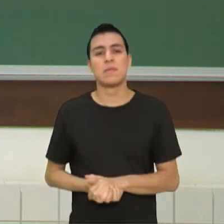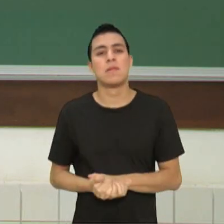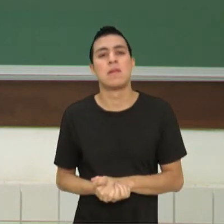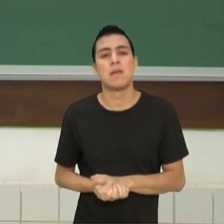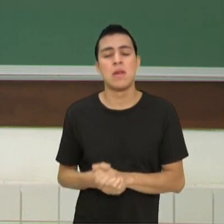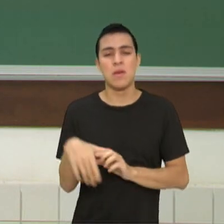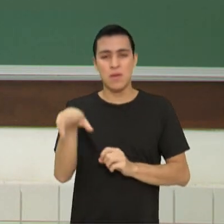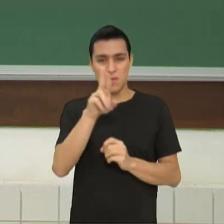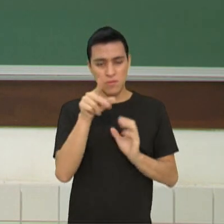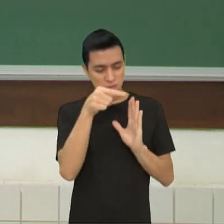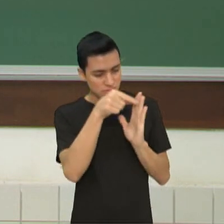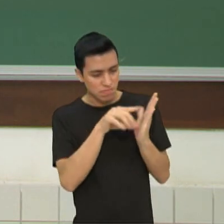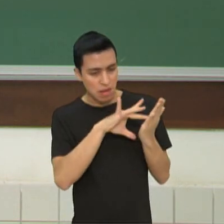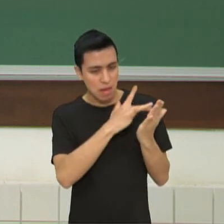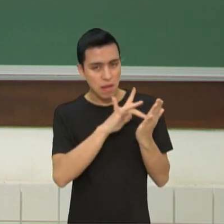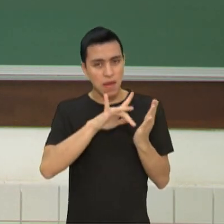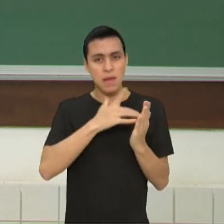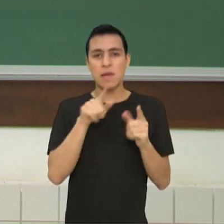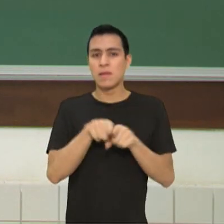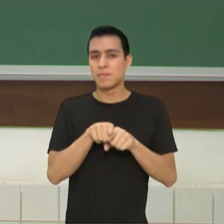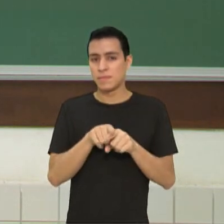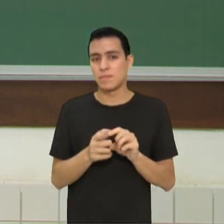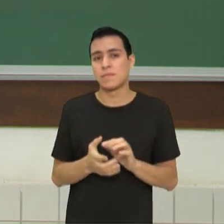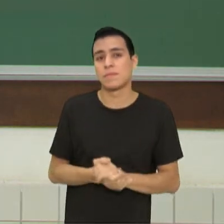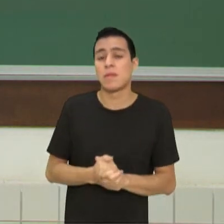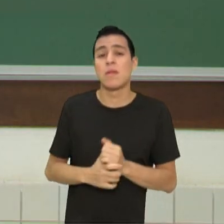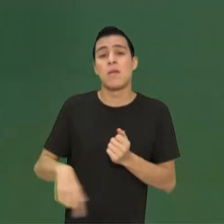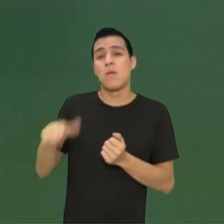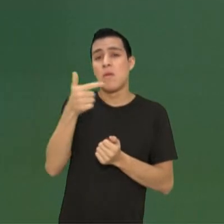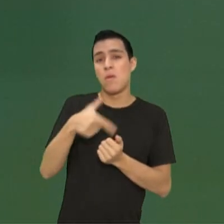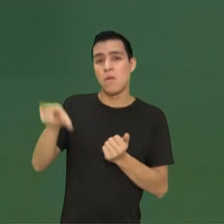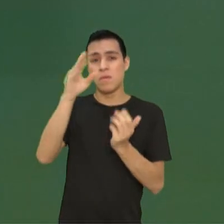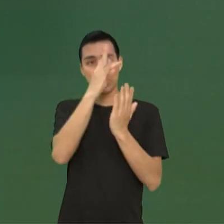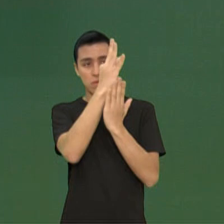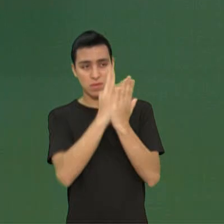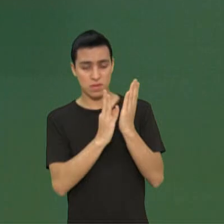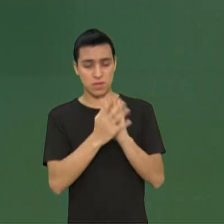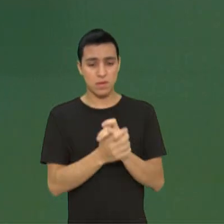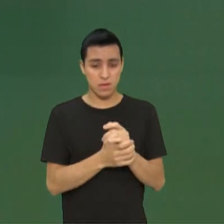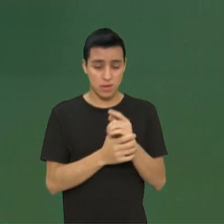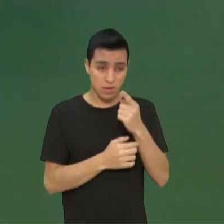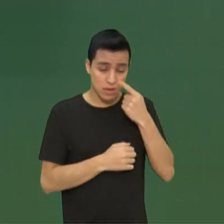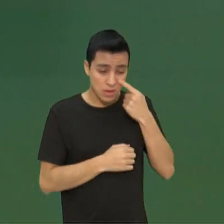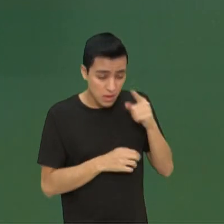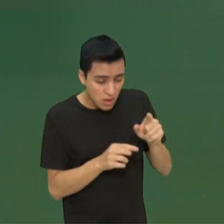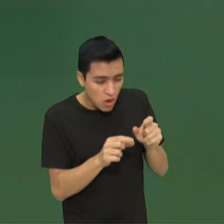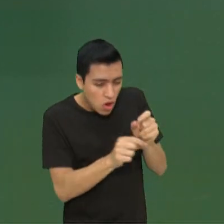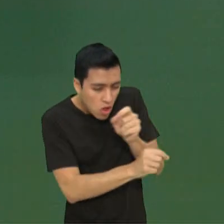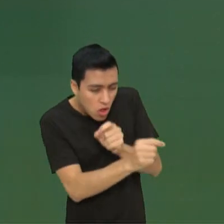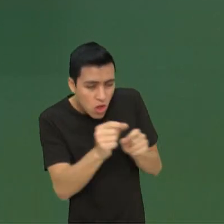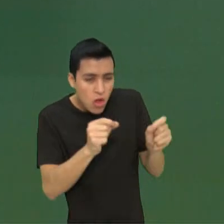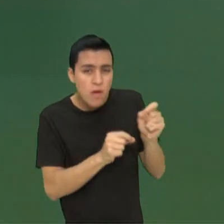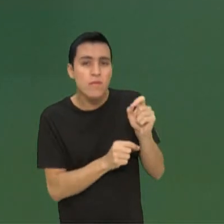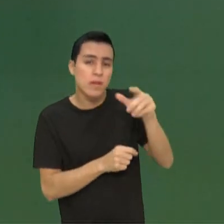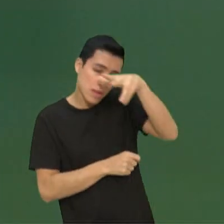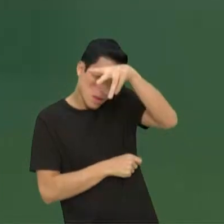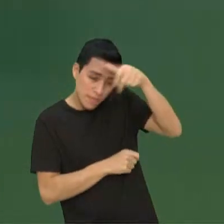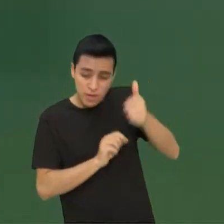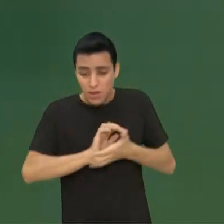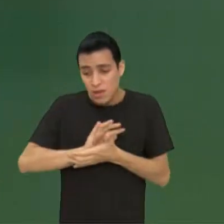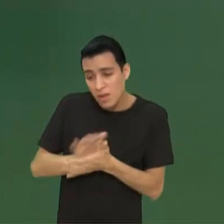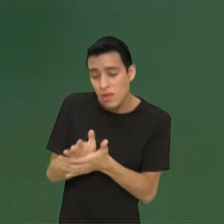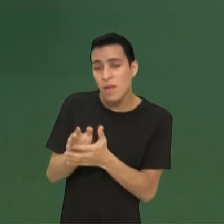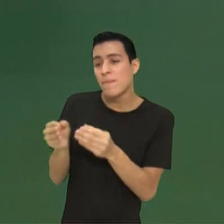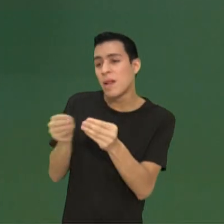Use os aplicativos. Outro texto. Descoberto o fungo amazônico que degrada plástico mesmo sem